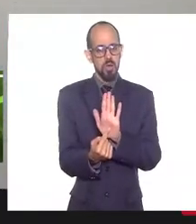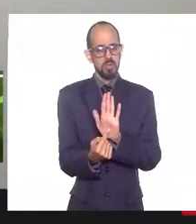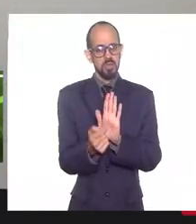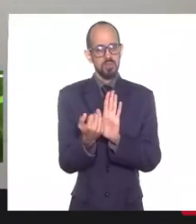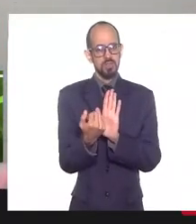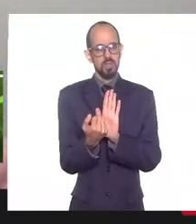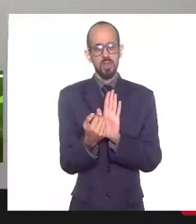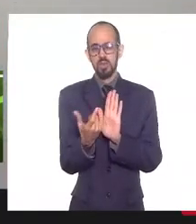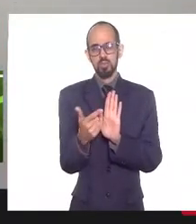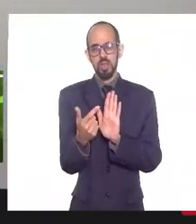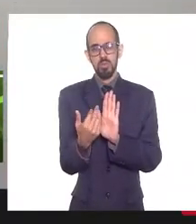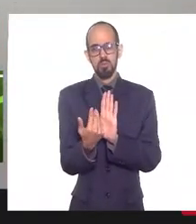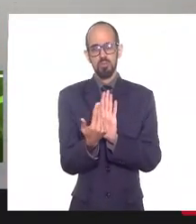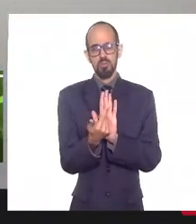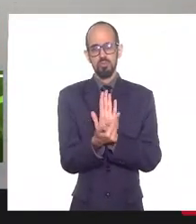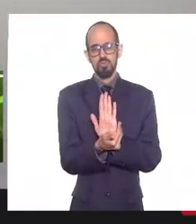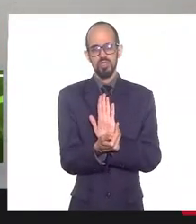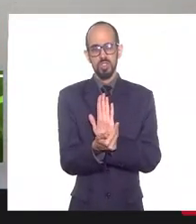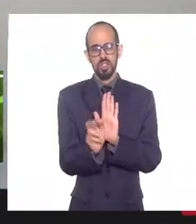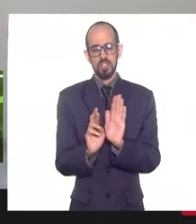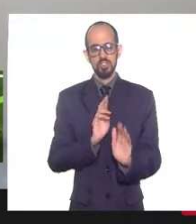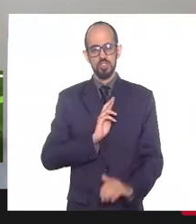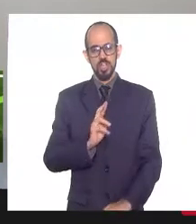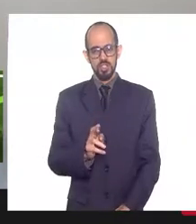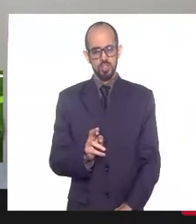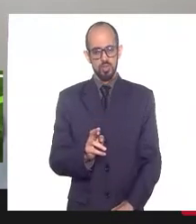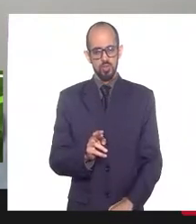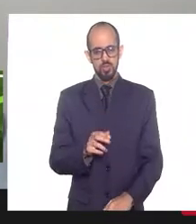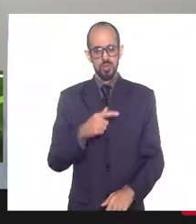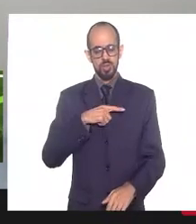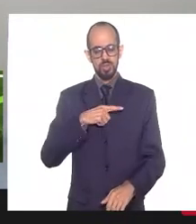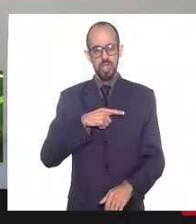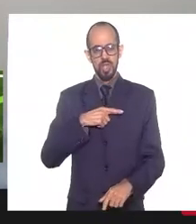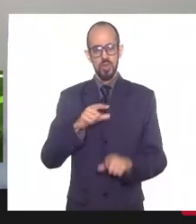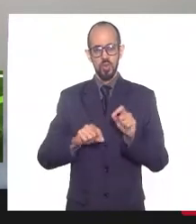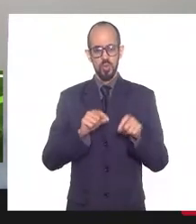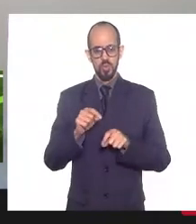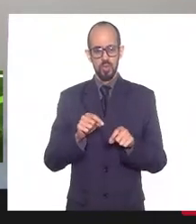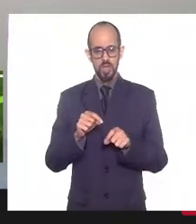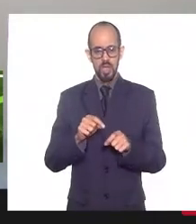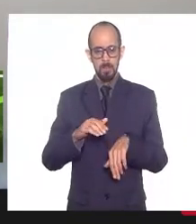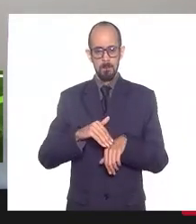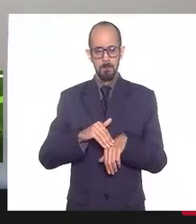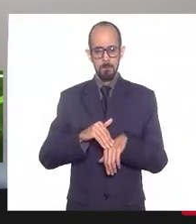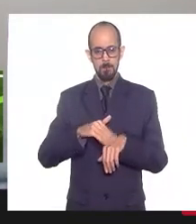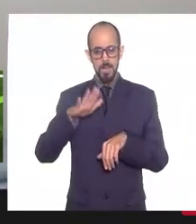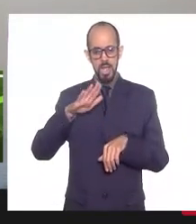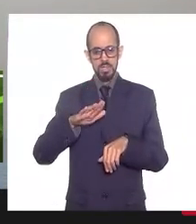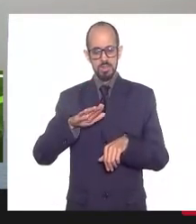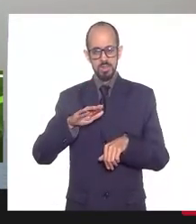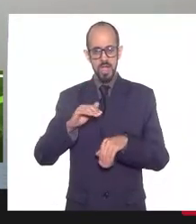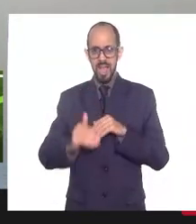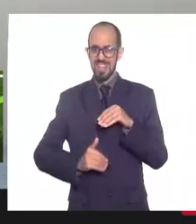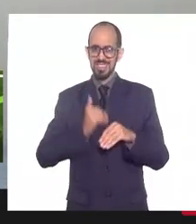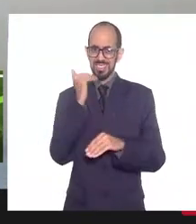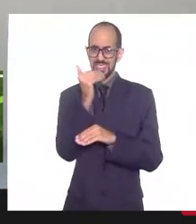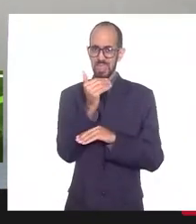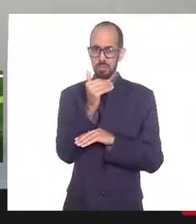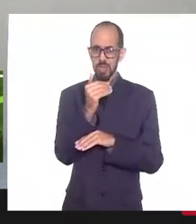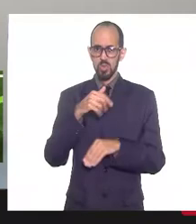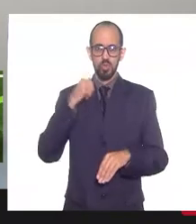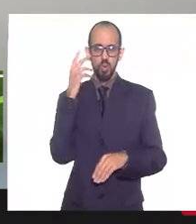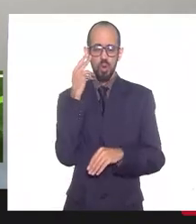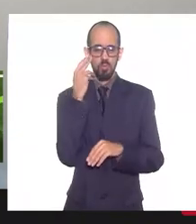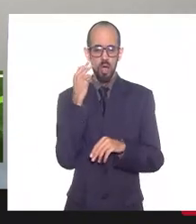religiosa do Brasil. Na verdade, nós temos uma prevalência, uma predominância muito acima da média